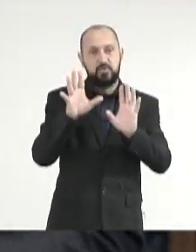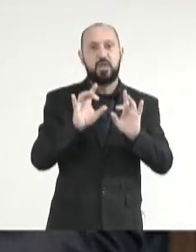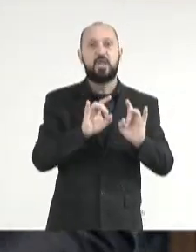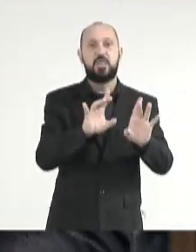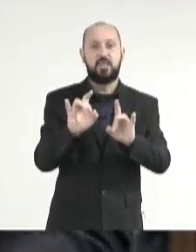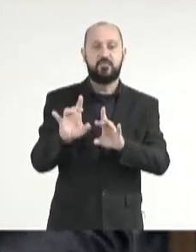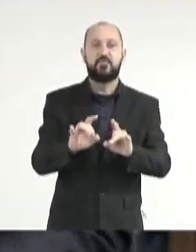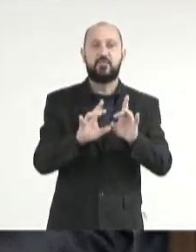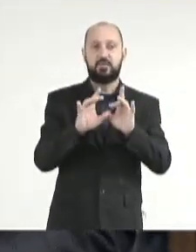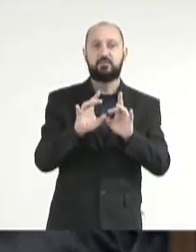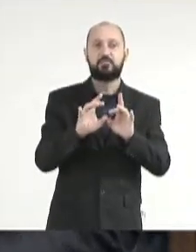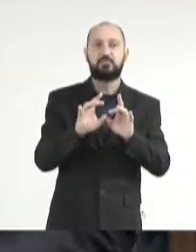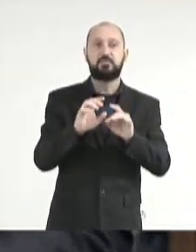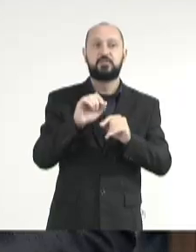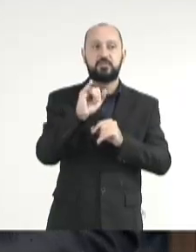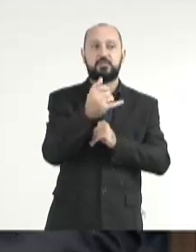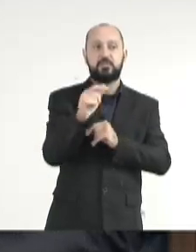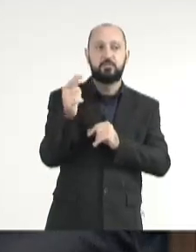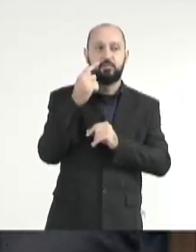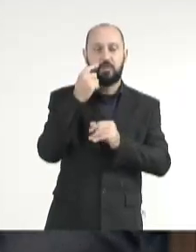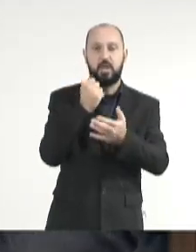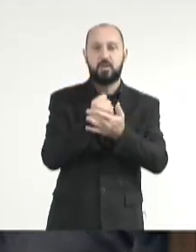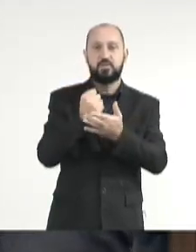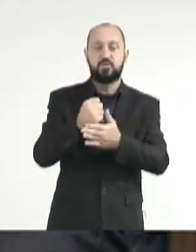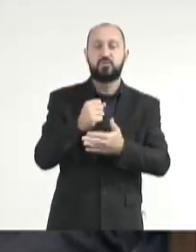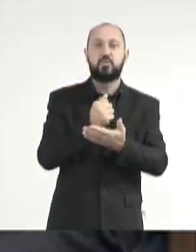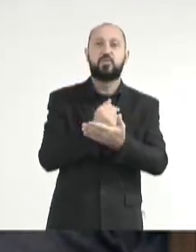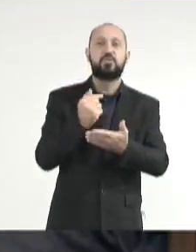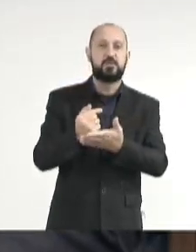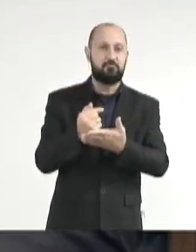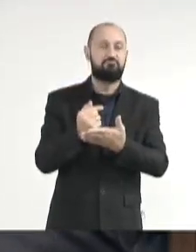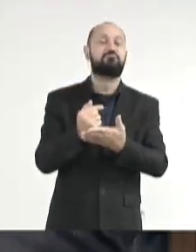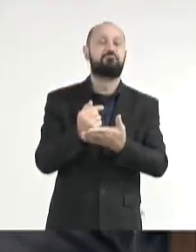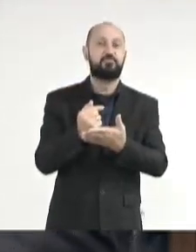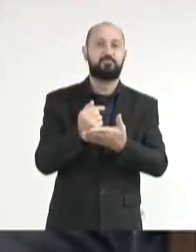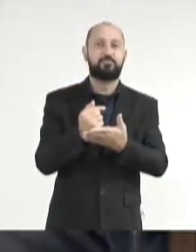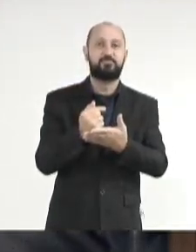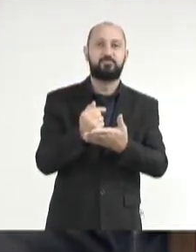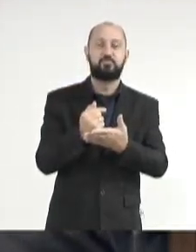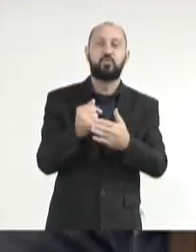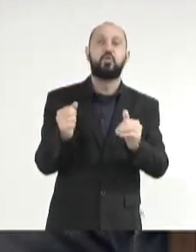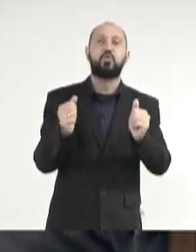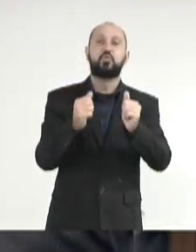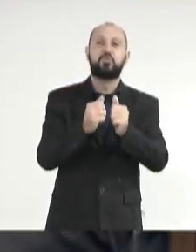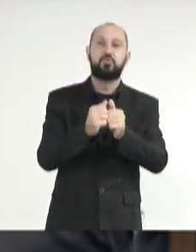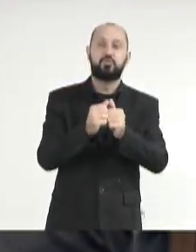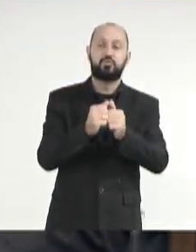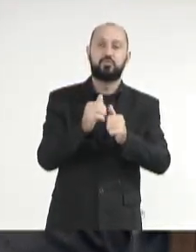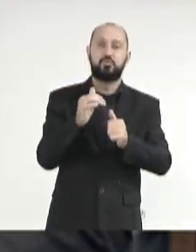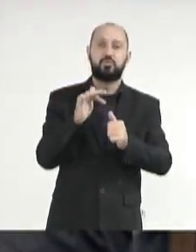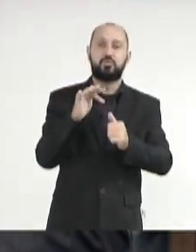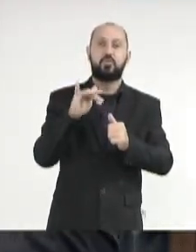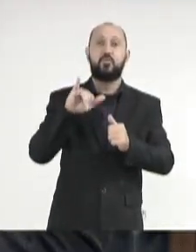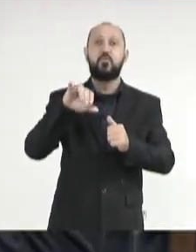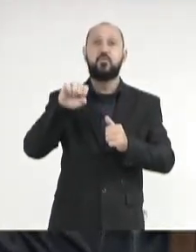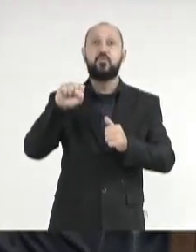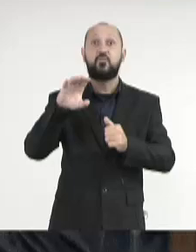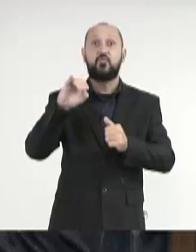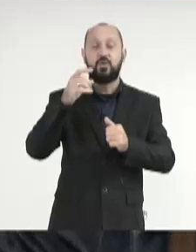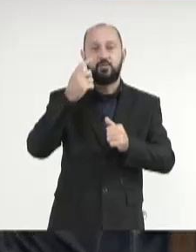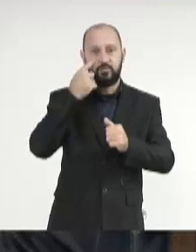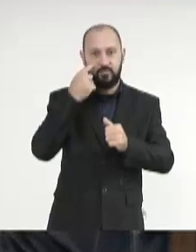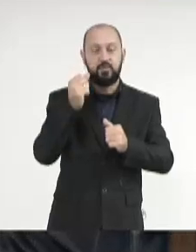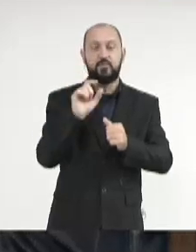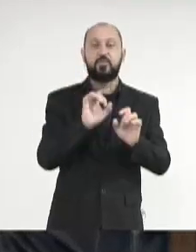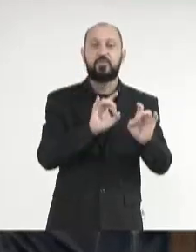da mercadoria, mesmo que não haja o registro oficial, de maneira oficial, junto ao fisco estadual. Ou seja, então ele vai presumir que